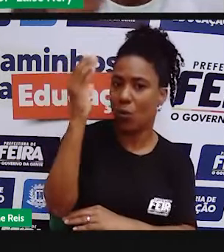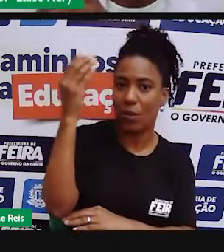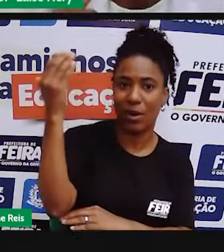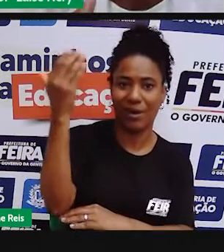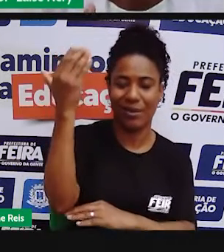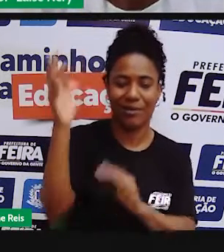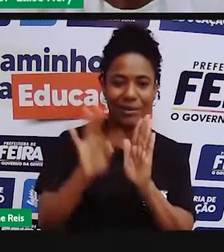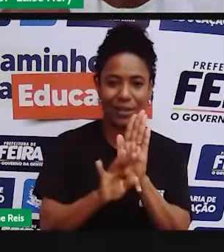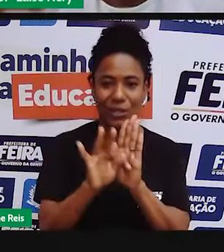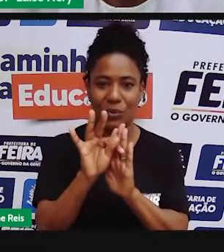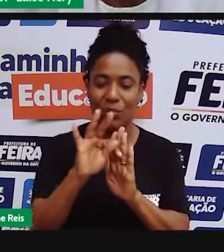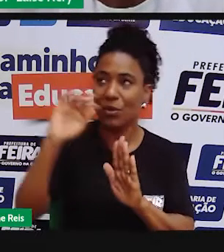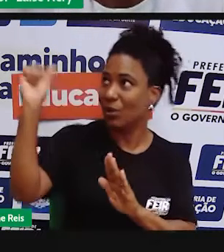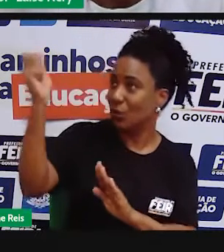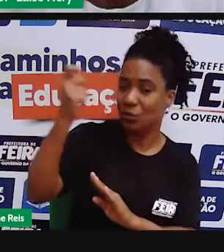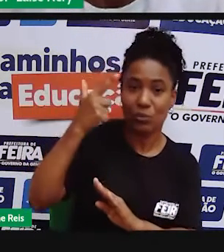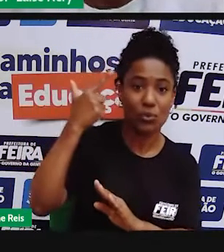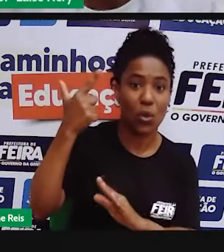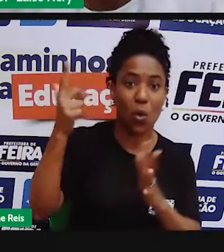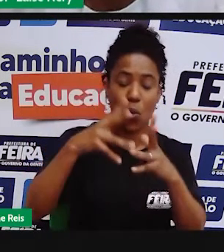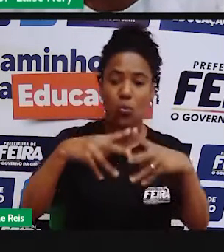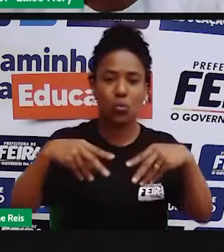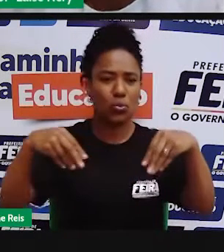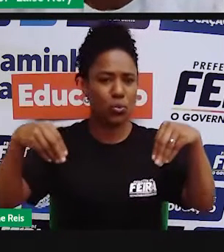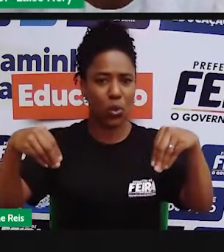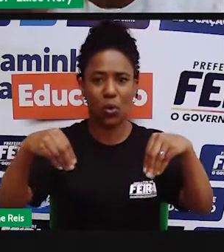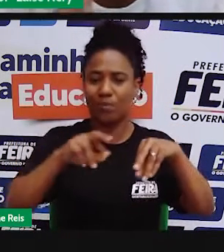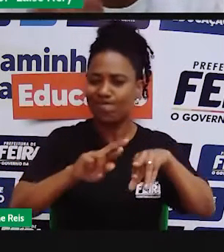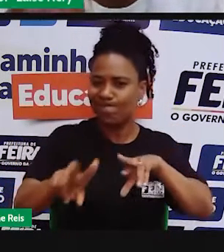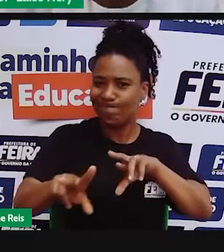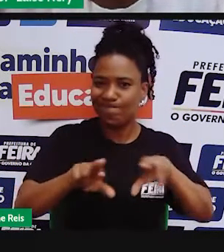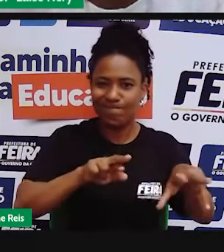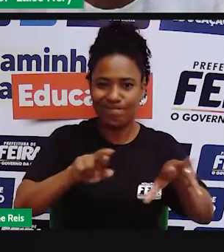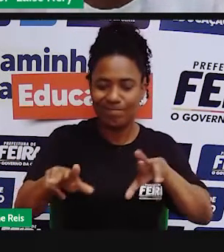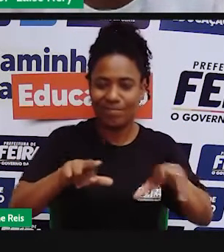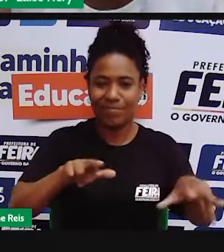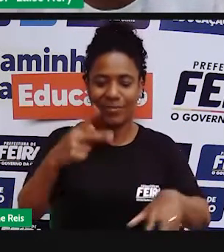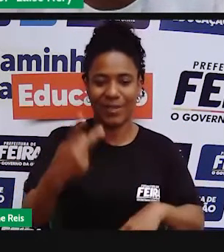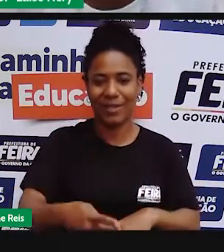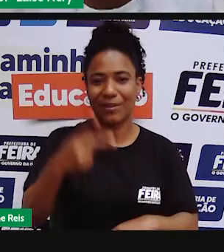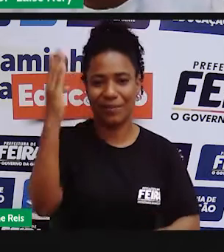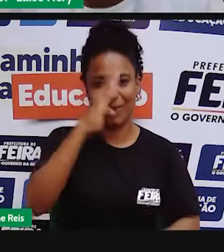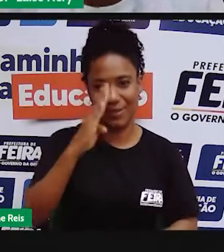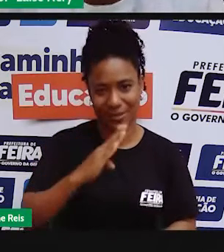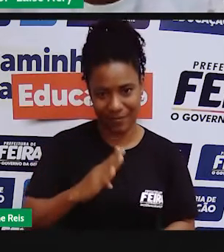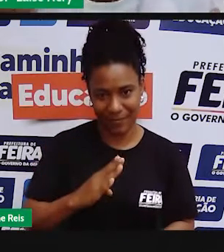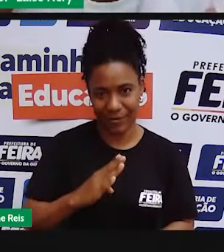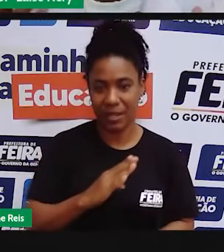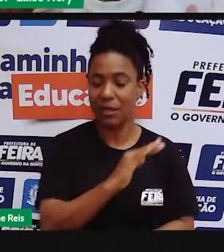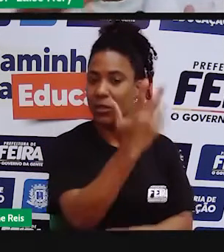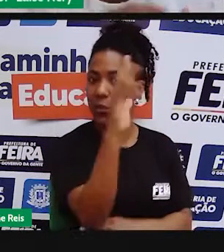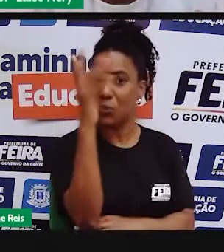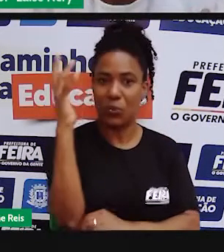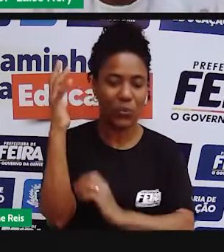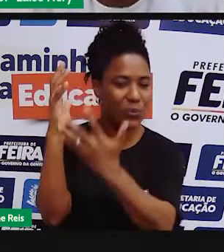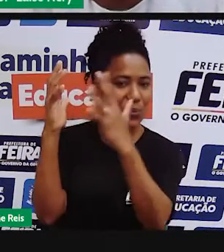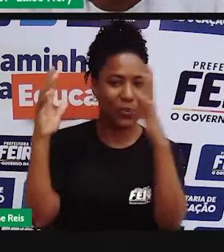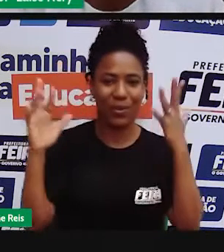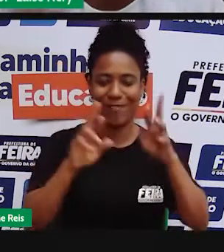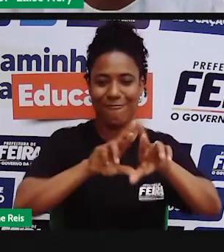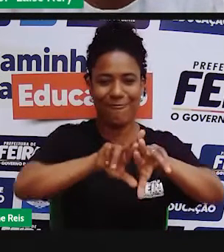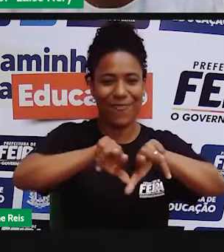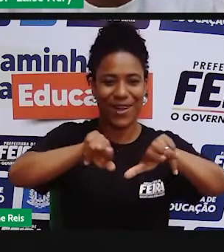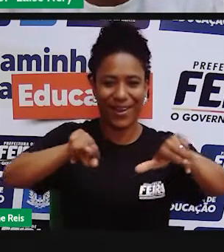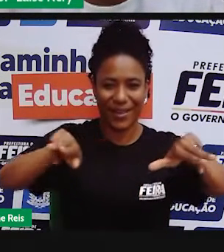temperatura, a manutenção do sol, o solo, temos vários tipos de solo diferentes, e isso faz com que a nossa